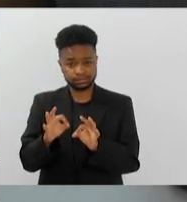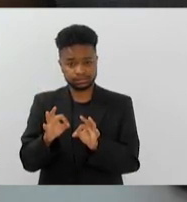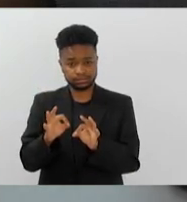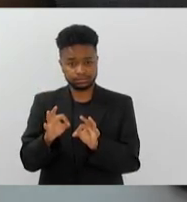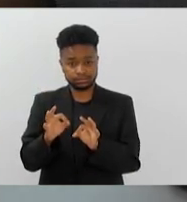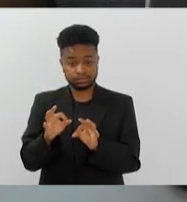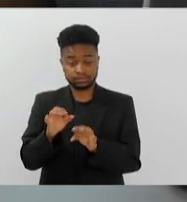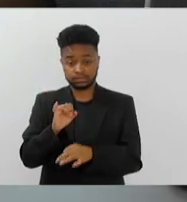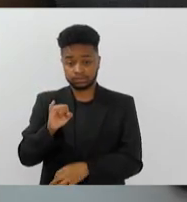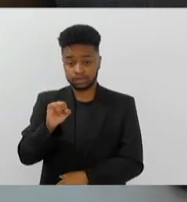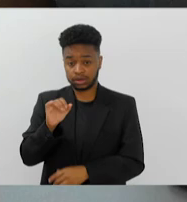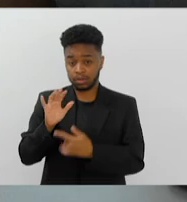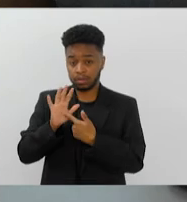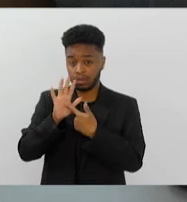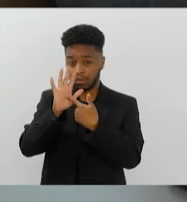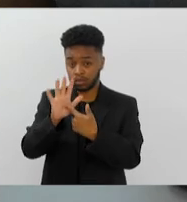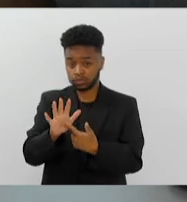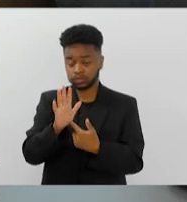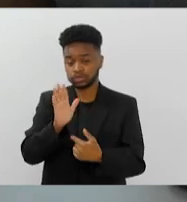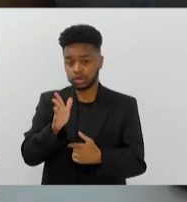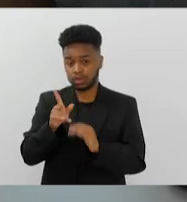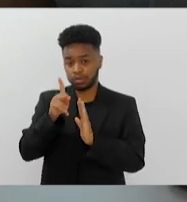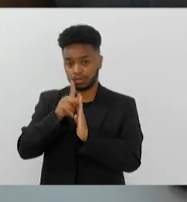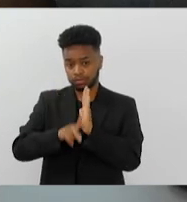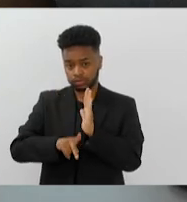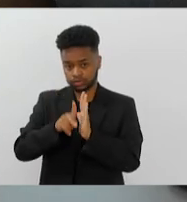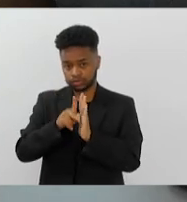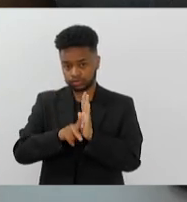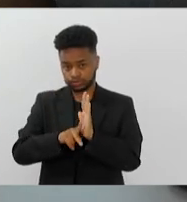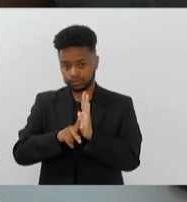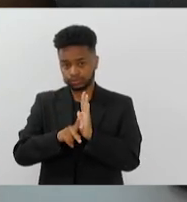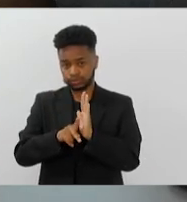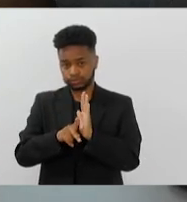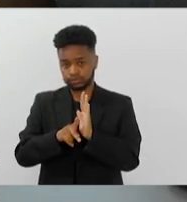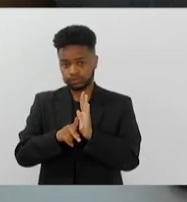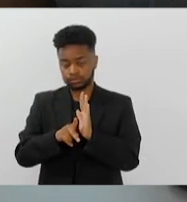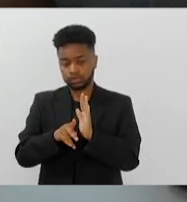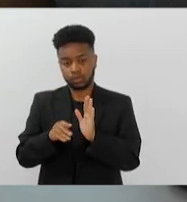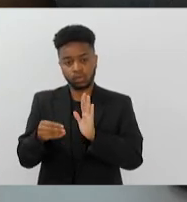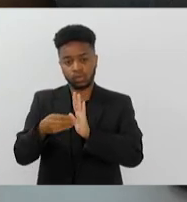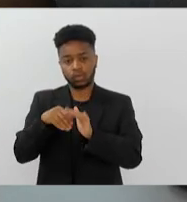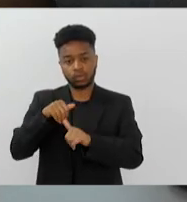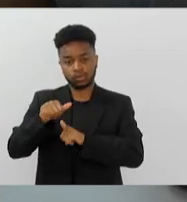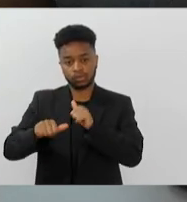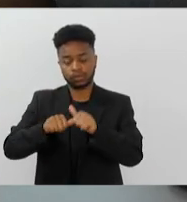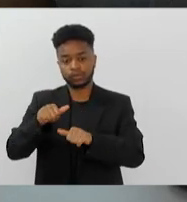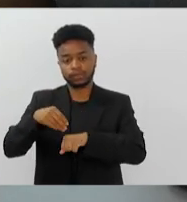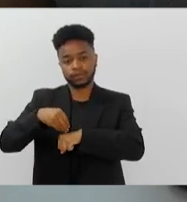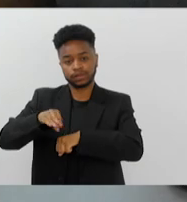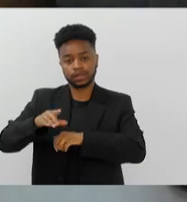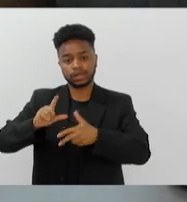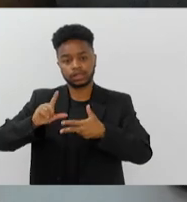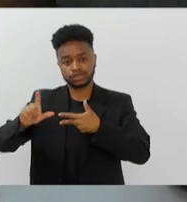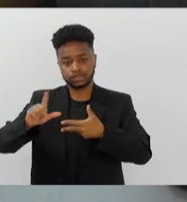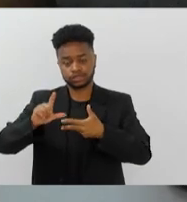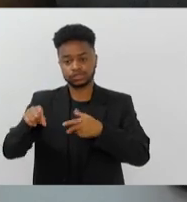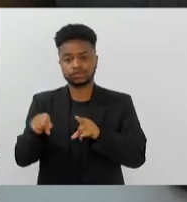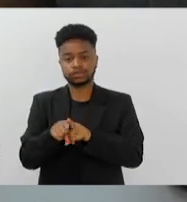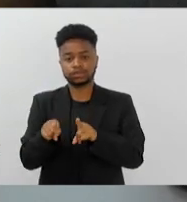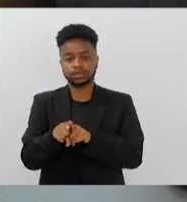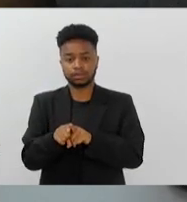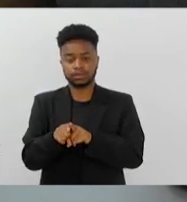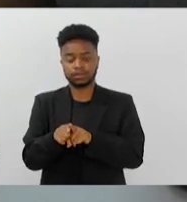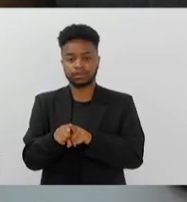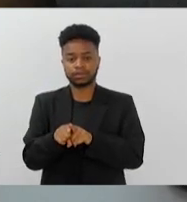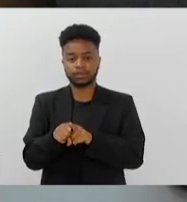se você apresentou um projeto pela transformação de indicação legislativa e